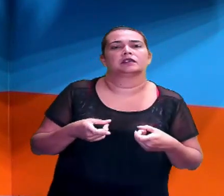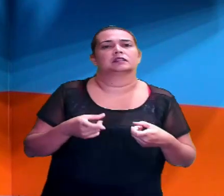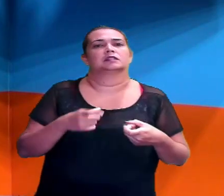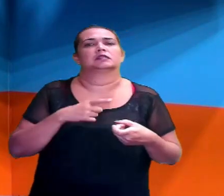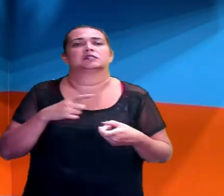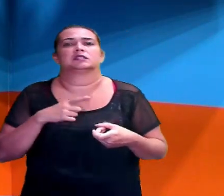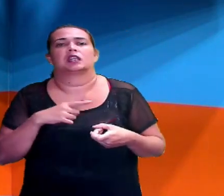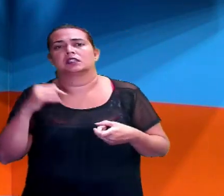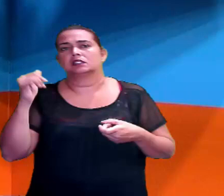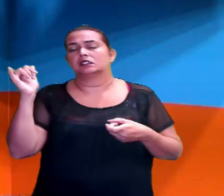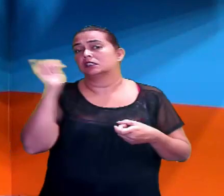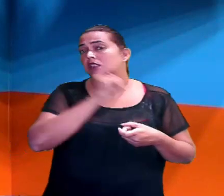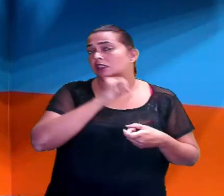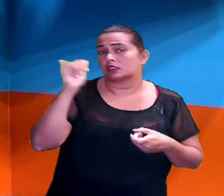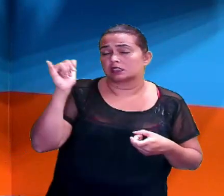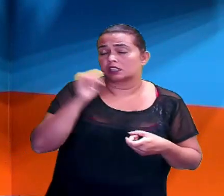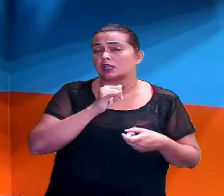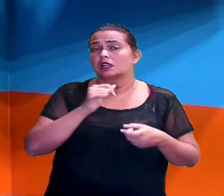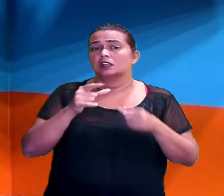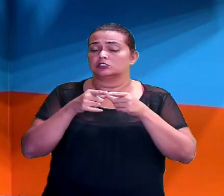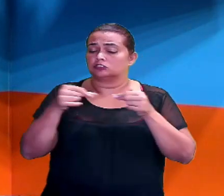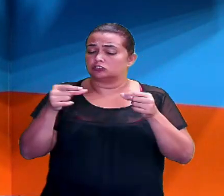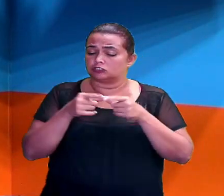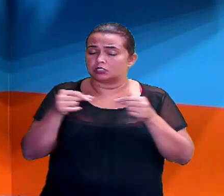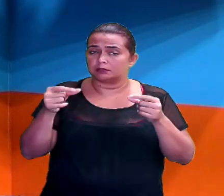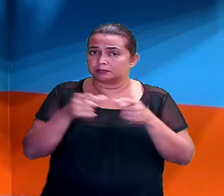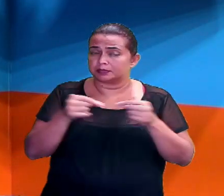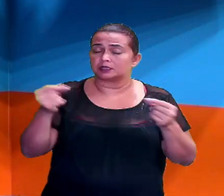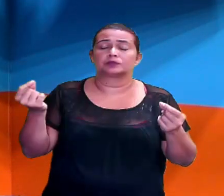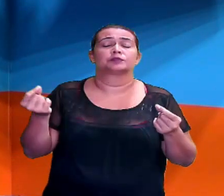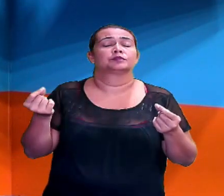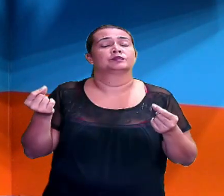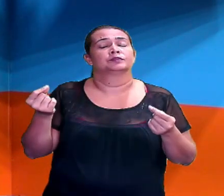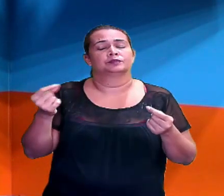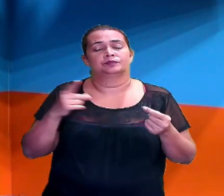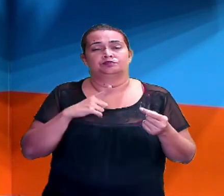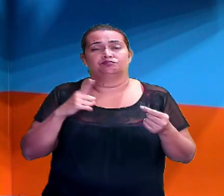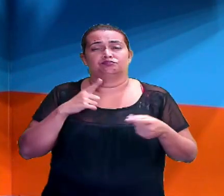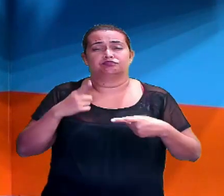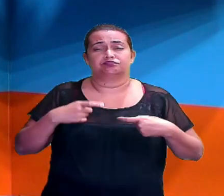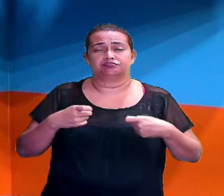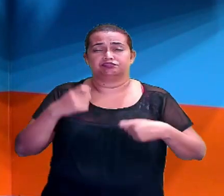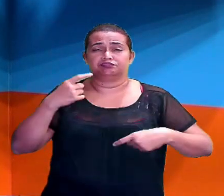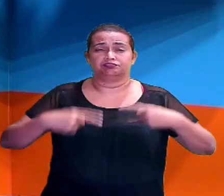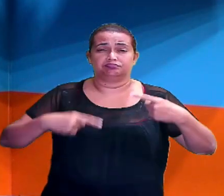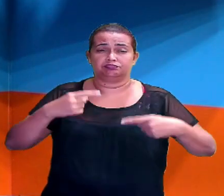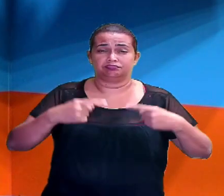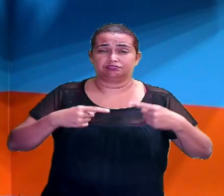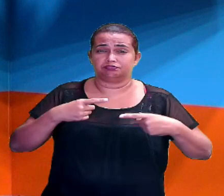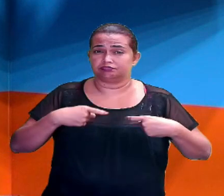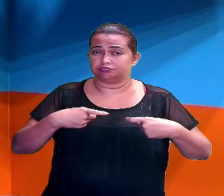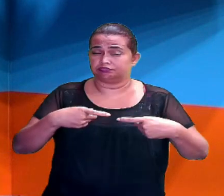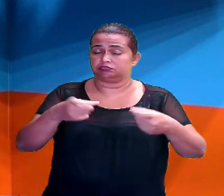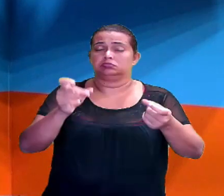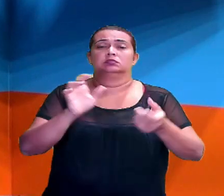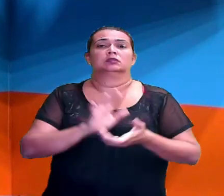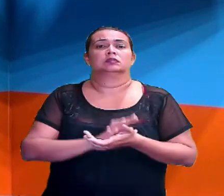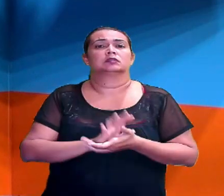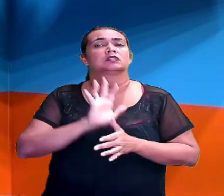de italianos, de japoneses também. Porém, isso vai mudar a partir do momento